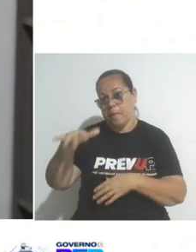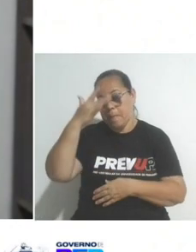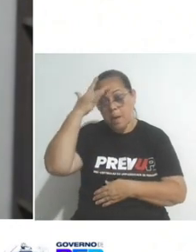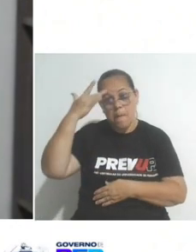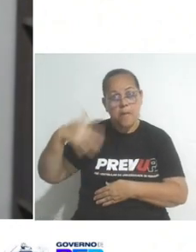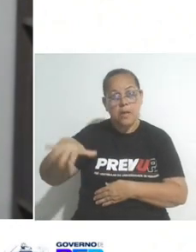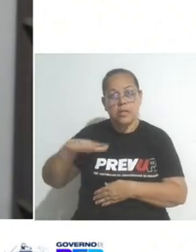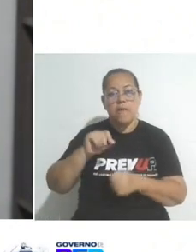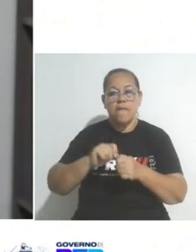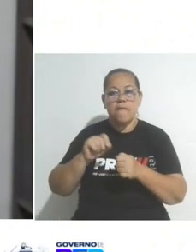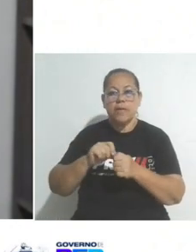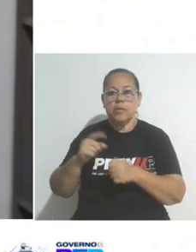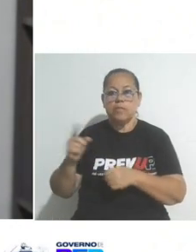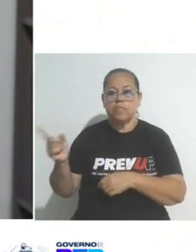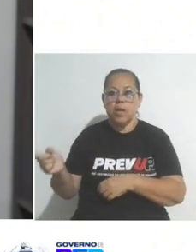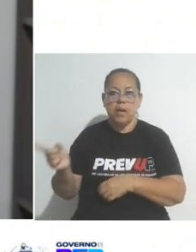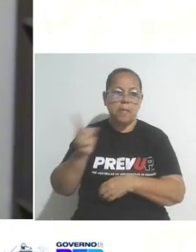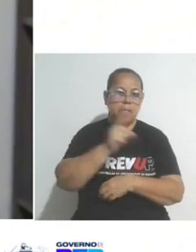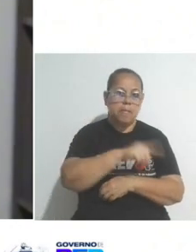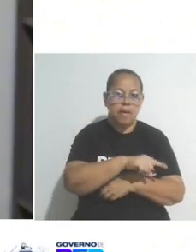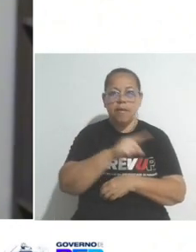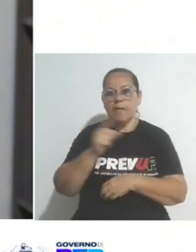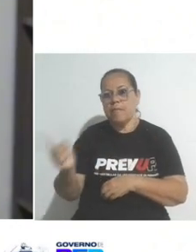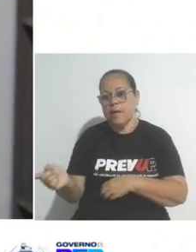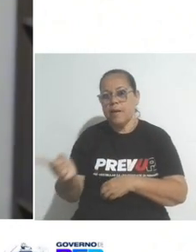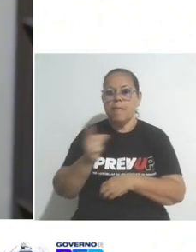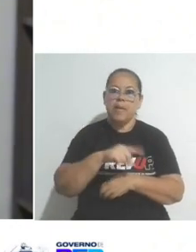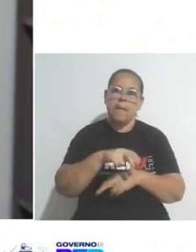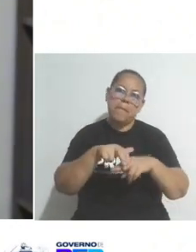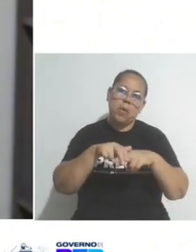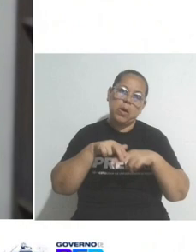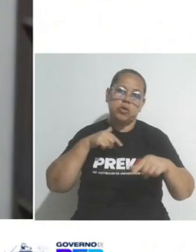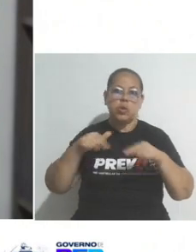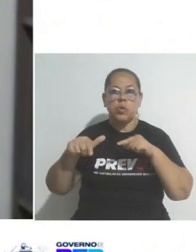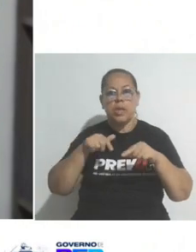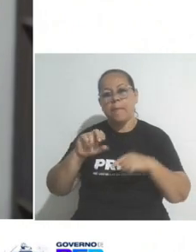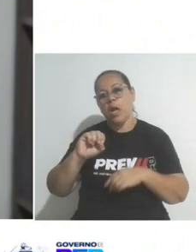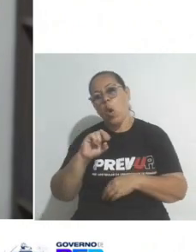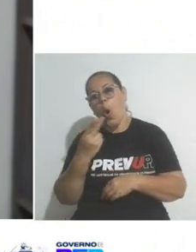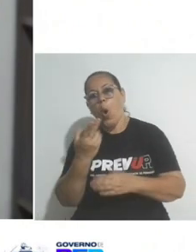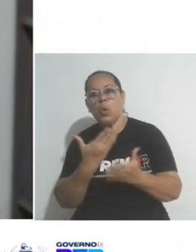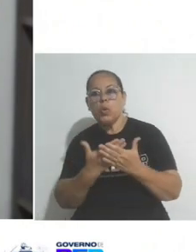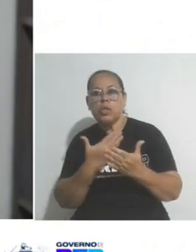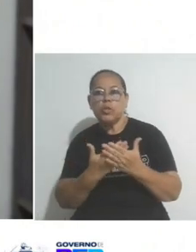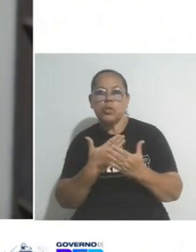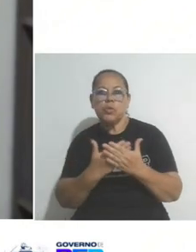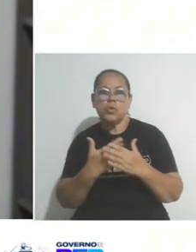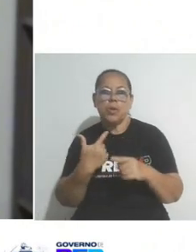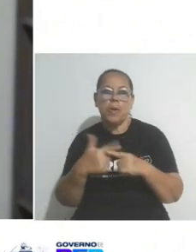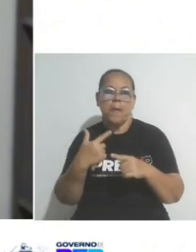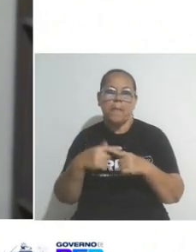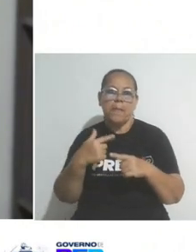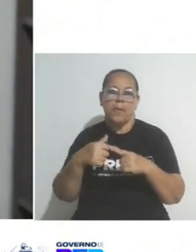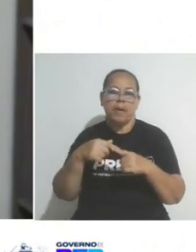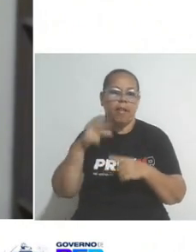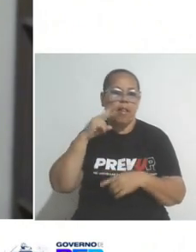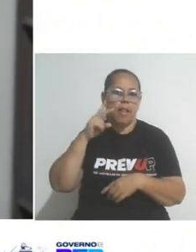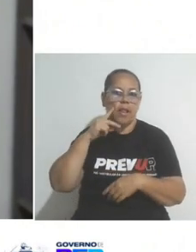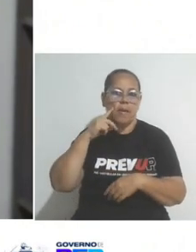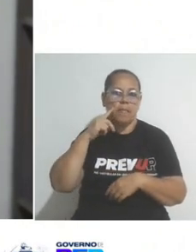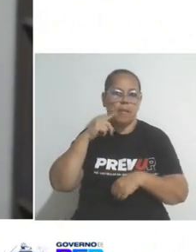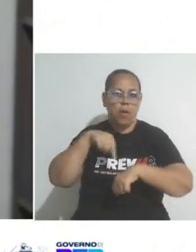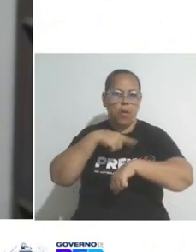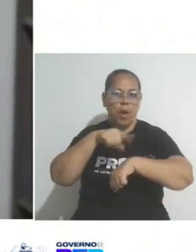lugares geralmente por questões de trabalho ou de estudo então ele é pendular porque lembra o pêndulo de um relógio antigo